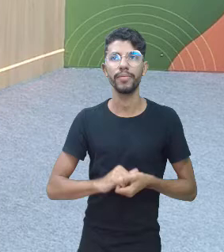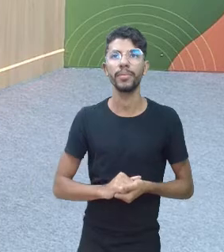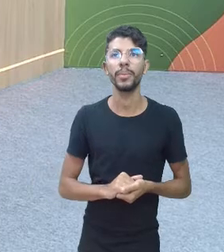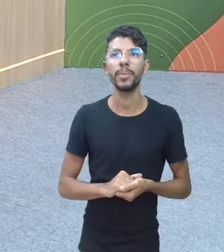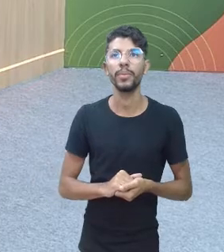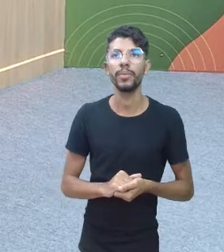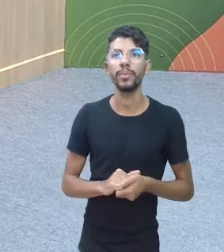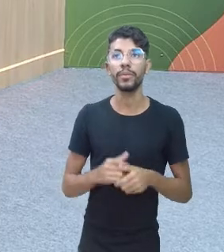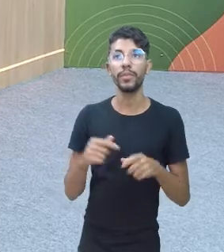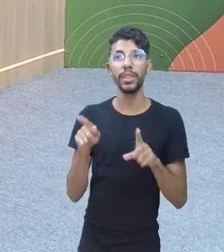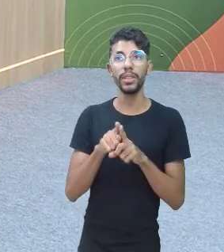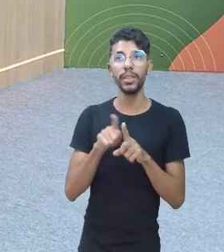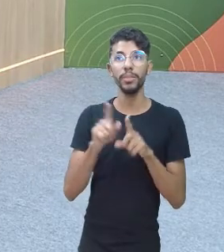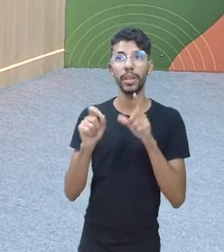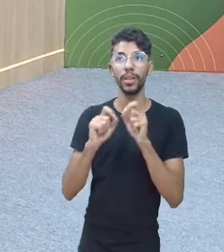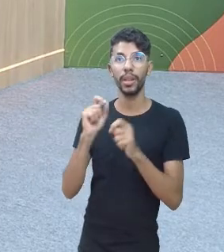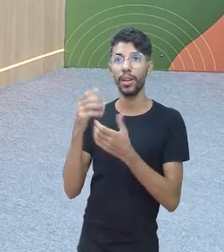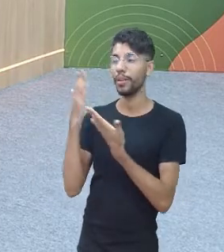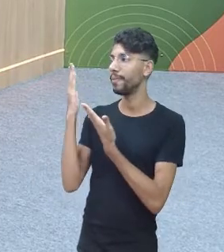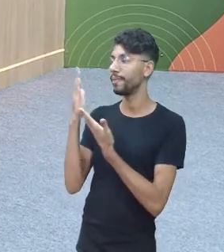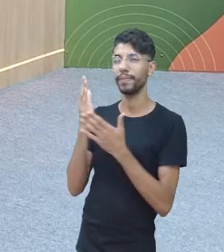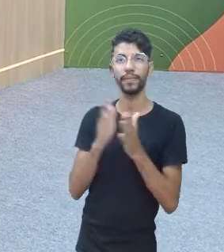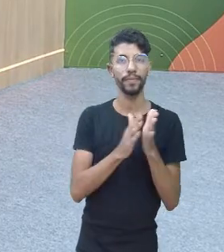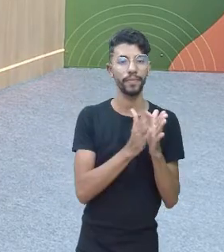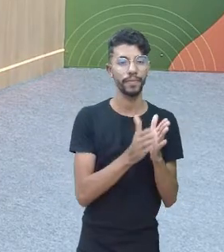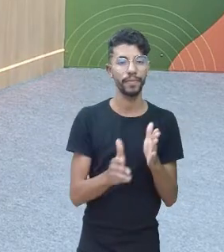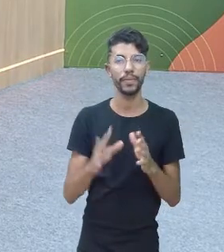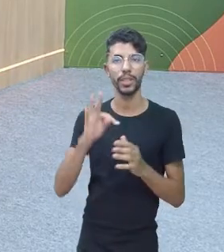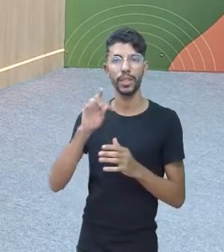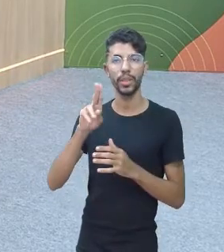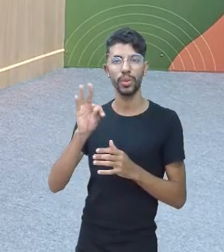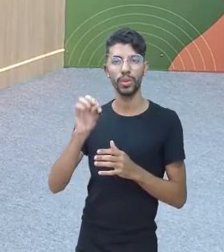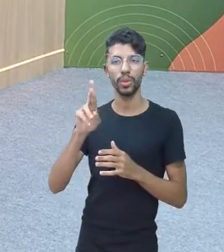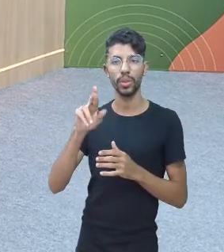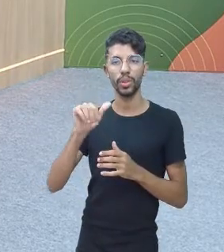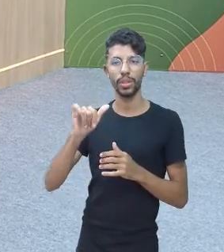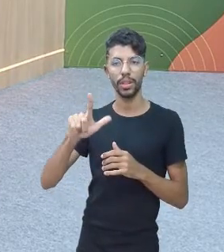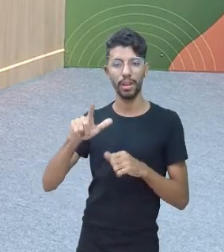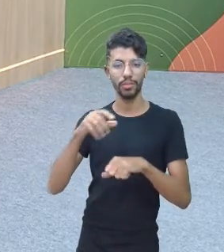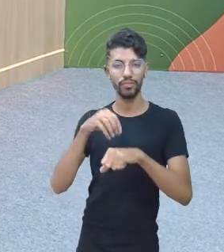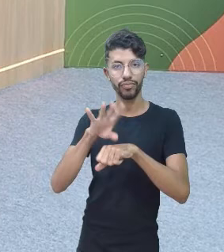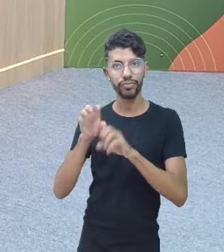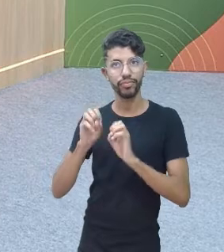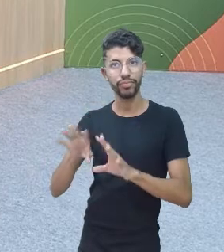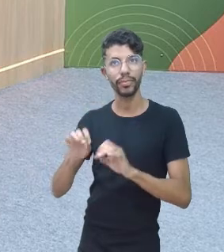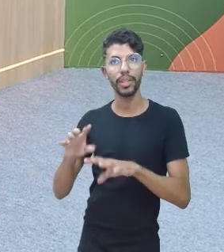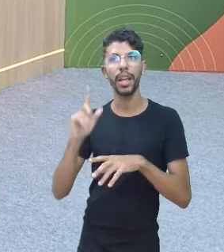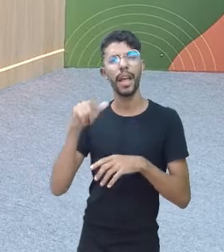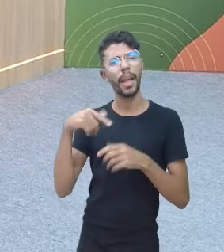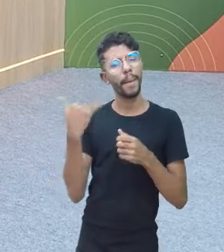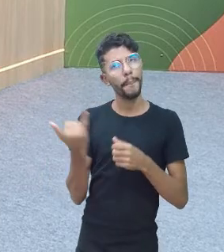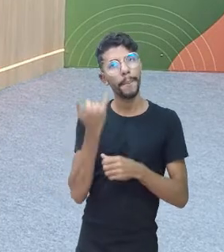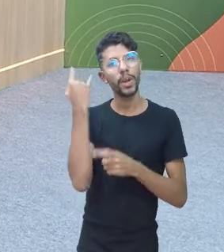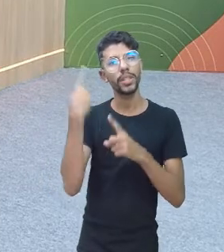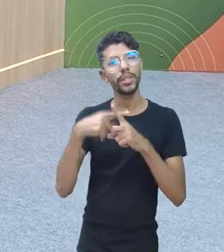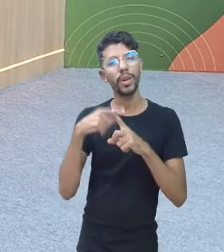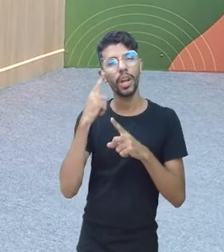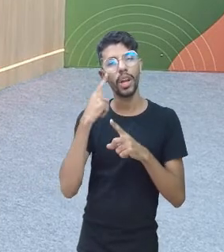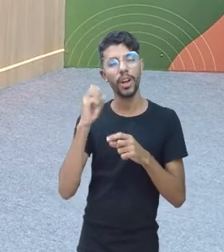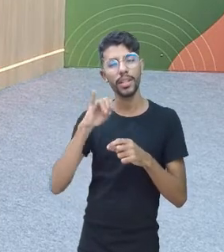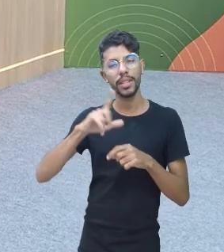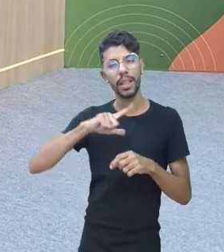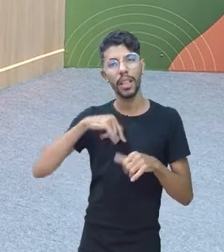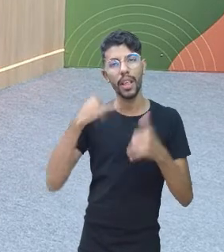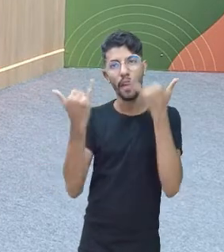A ordem no tutorial, como eu estava falando, a ordem ela é muito importante, porque informações fora de